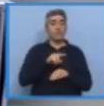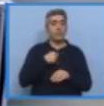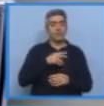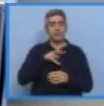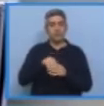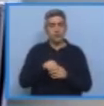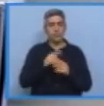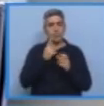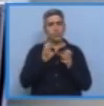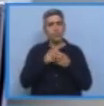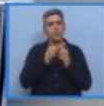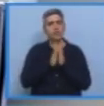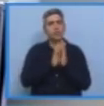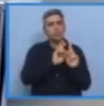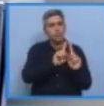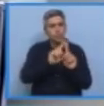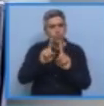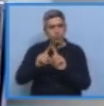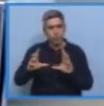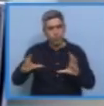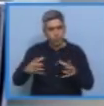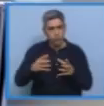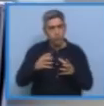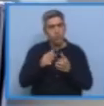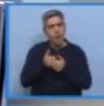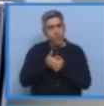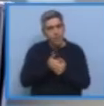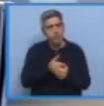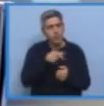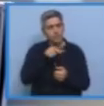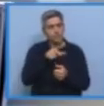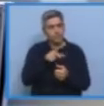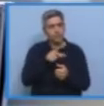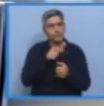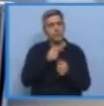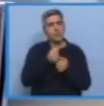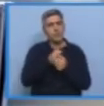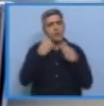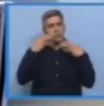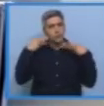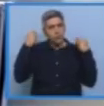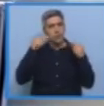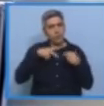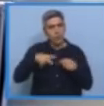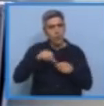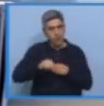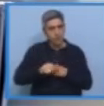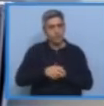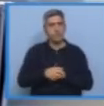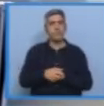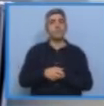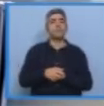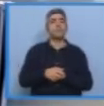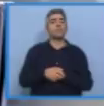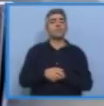grupo interreligioso que acompanha, no fundo, a assistência espiritual religiosa no país